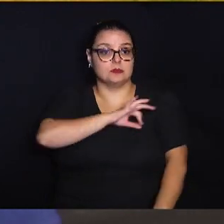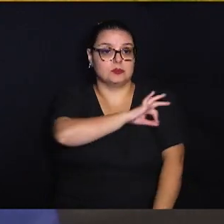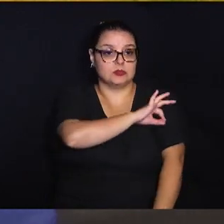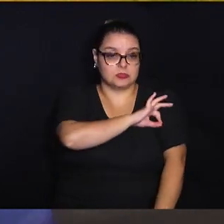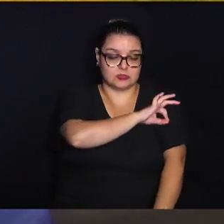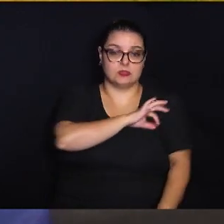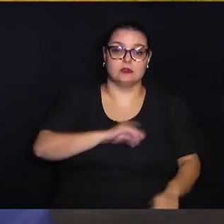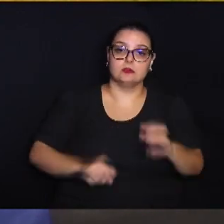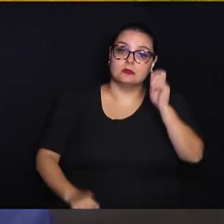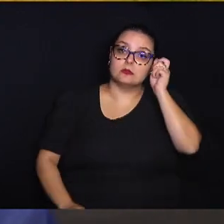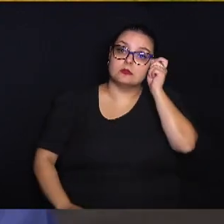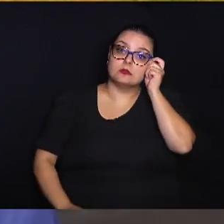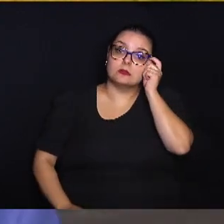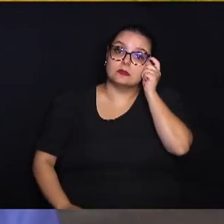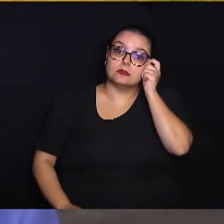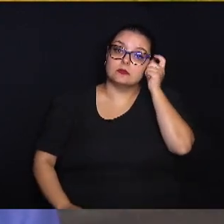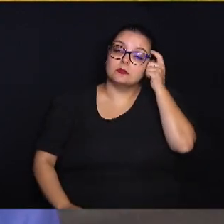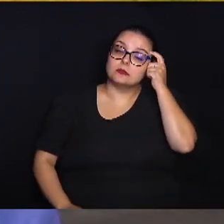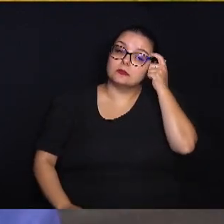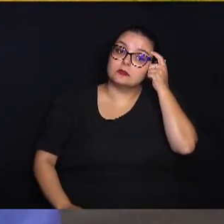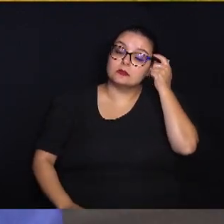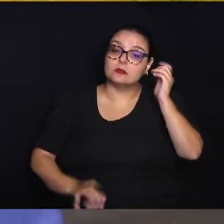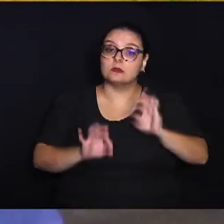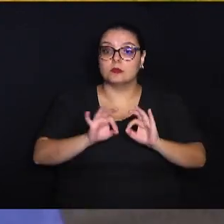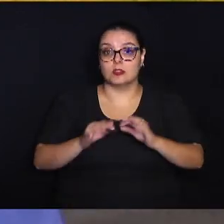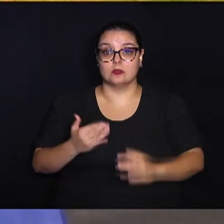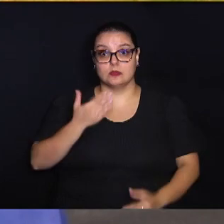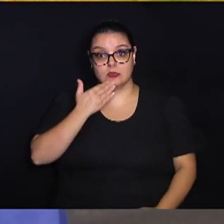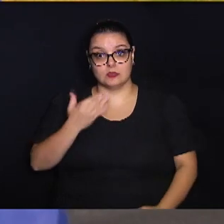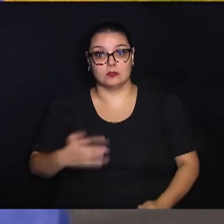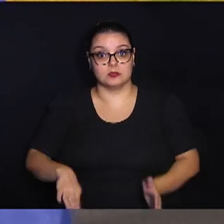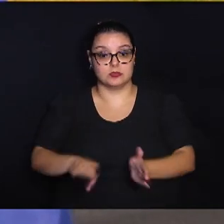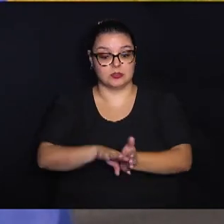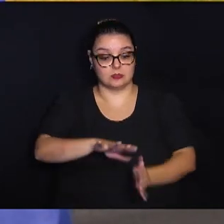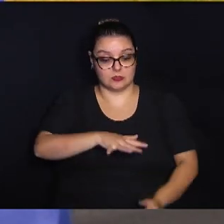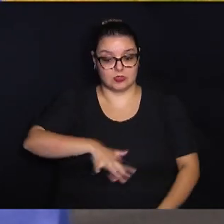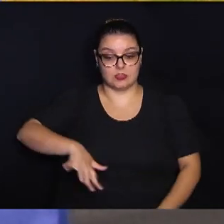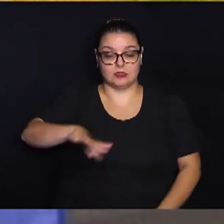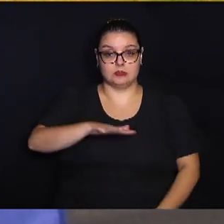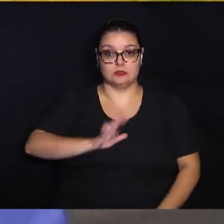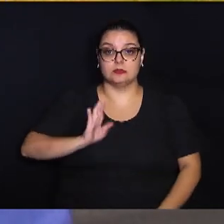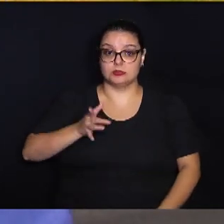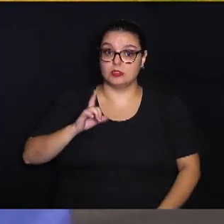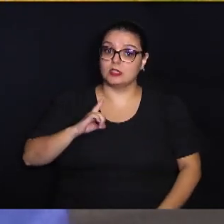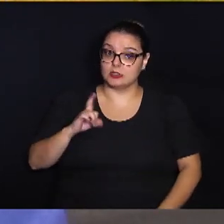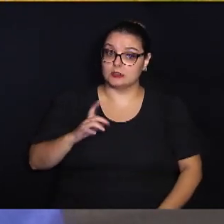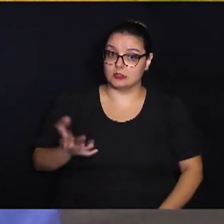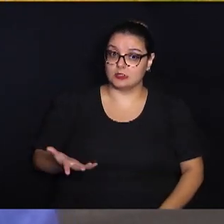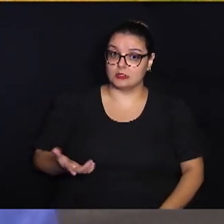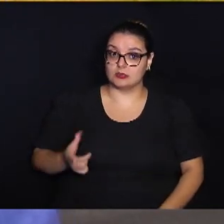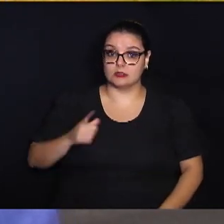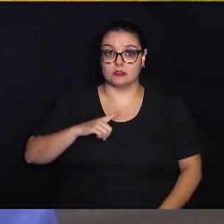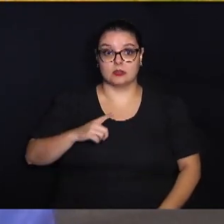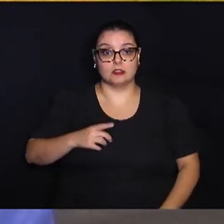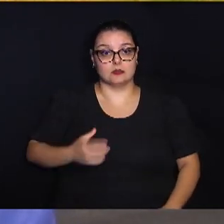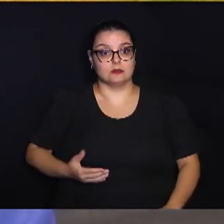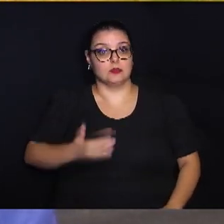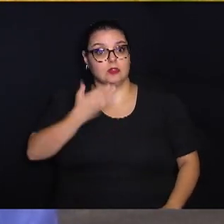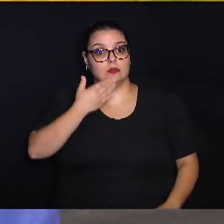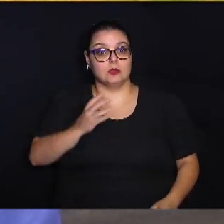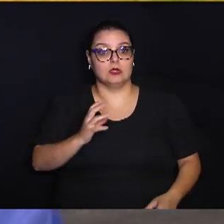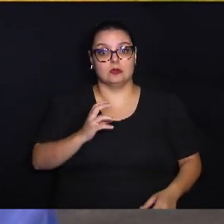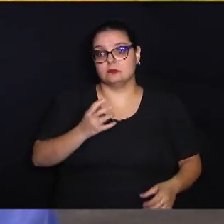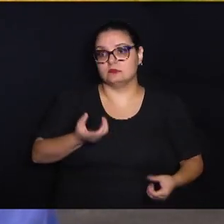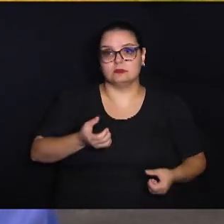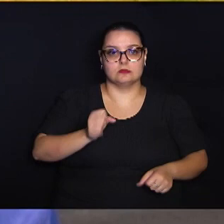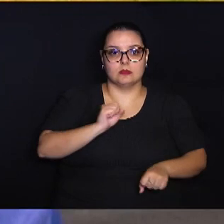se planeje para atender essa demanda que está vindo para a região e a que já existe, né? Nós temos uma demanda reprimida por creche, por